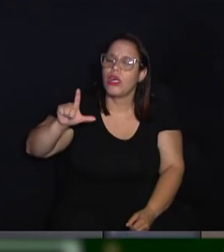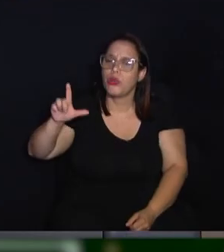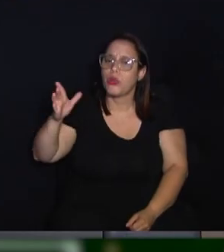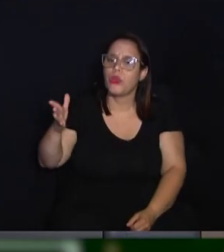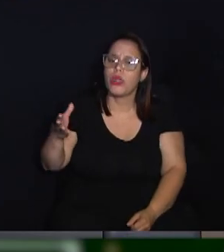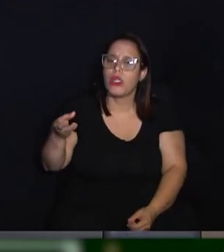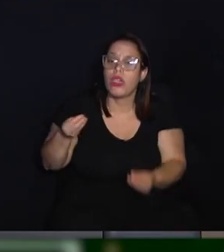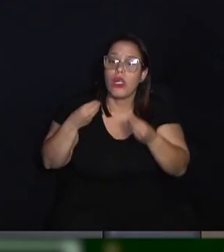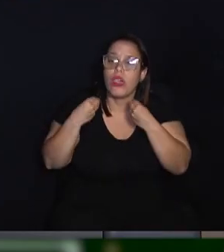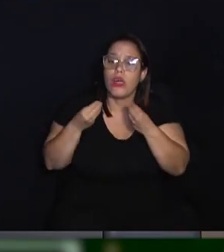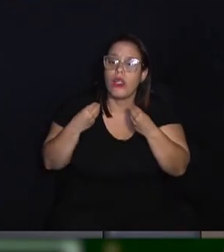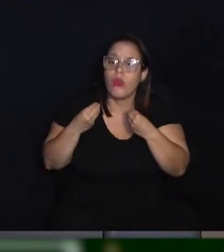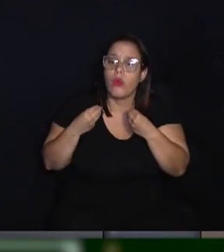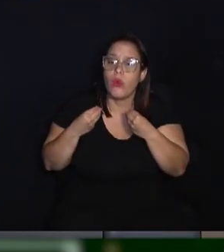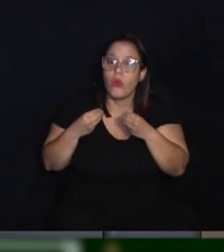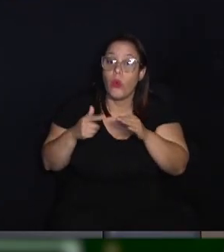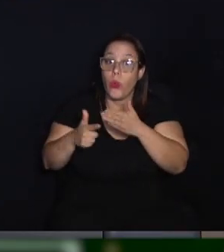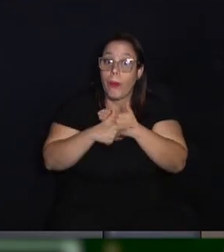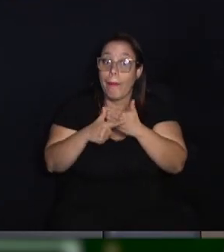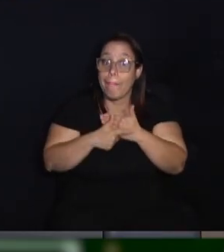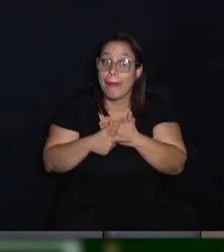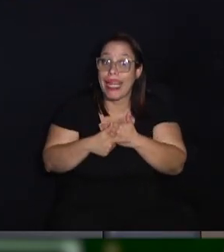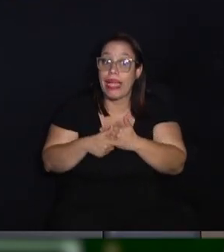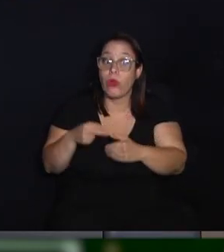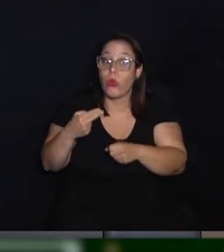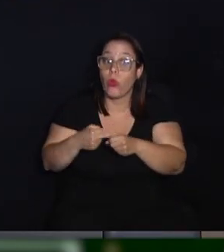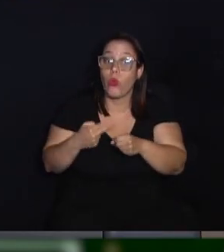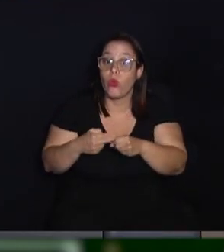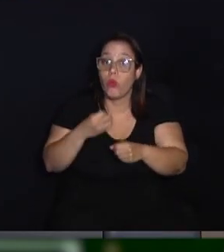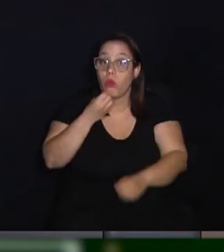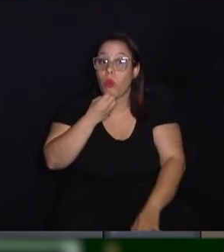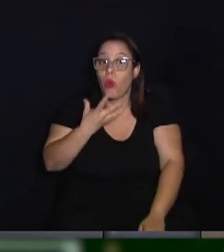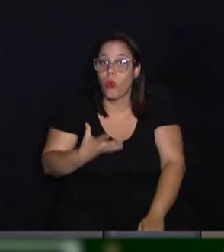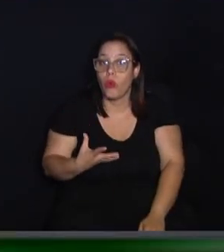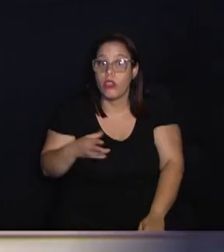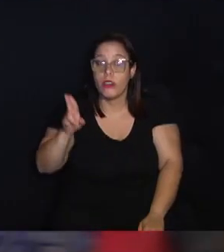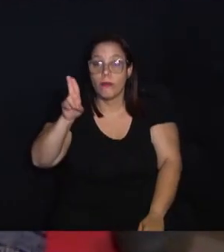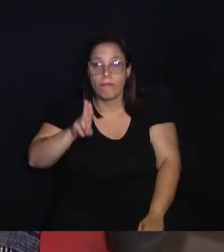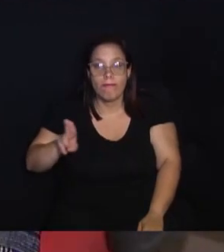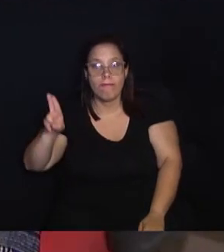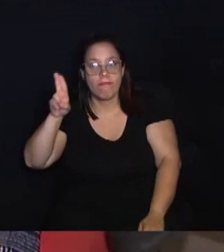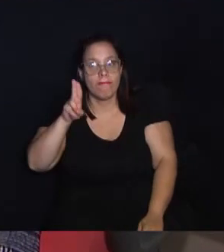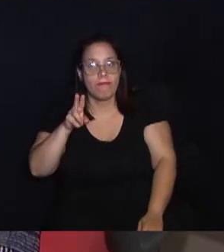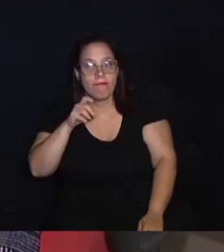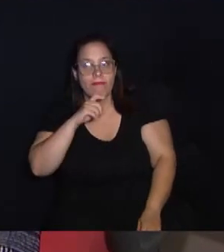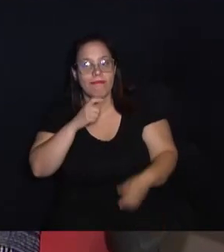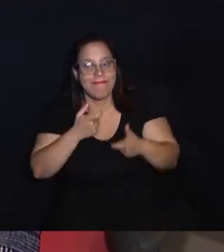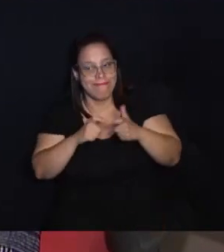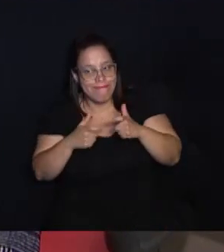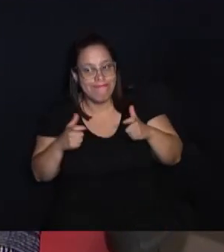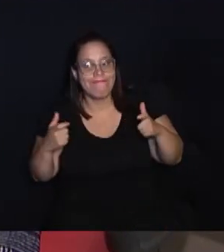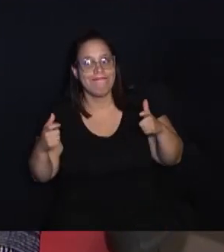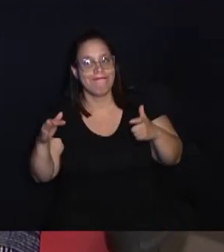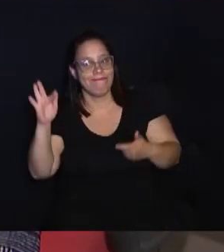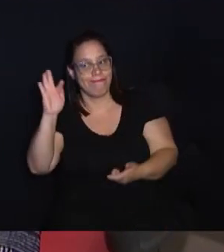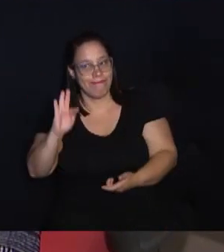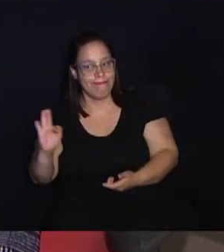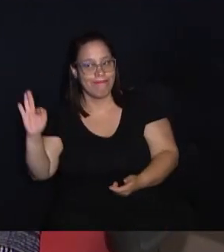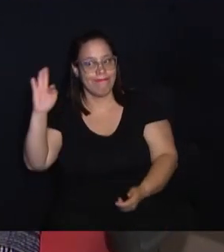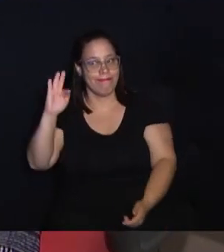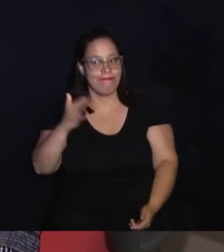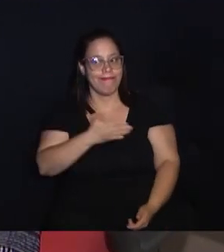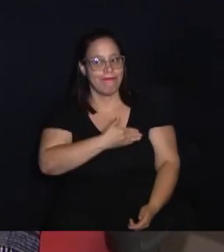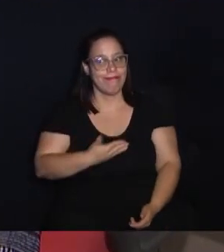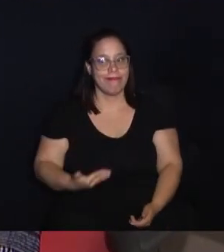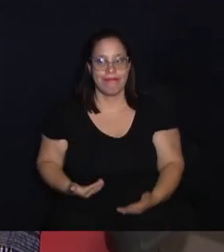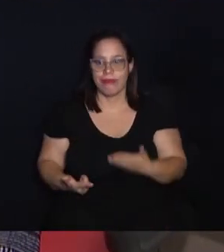você pode falar sobre isso? O papel da Unicamp? Bom, a Unicamp, como a larga maioria das universidades públicas, tem um